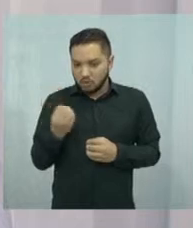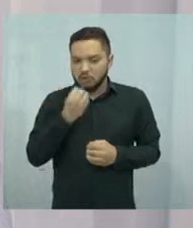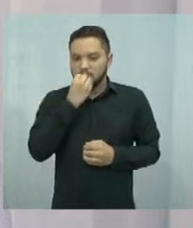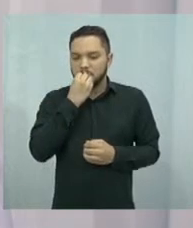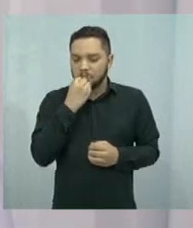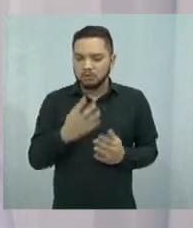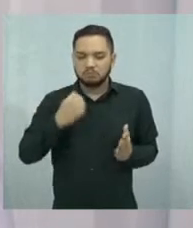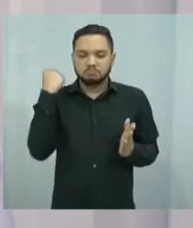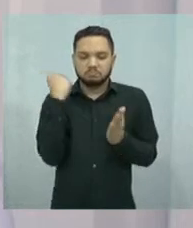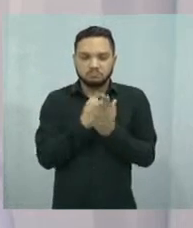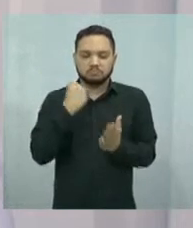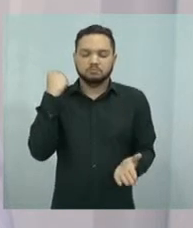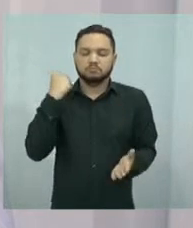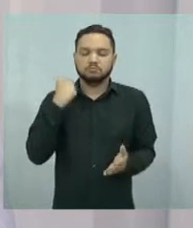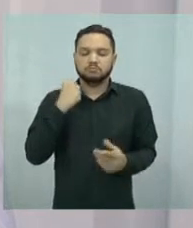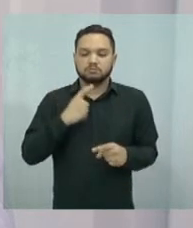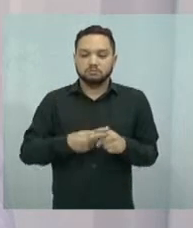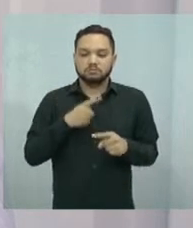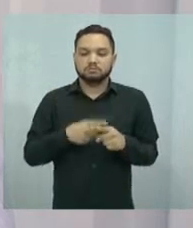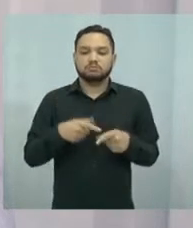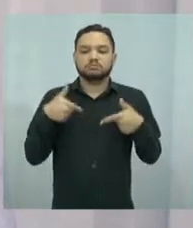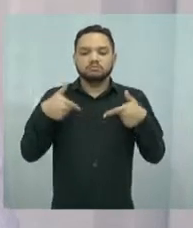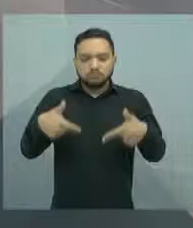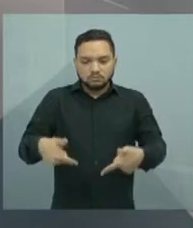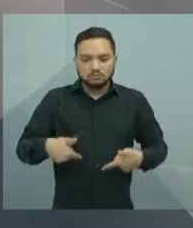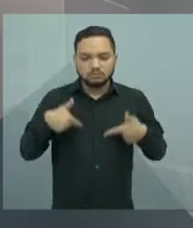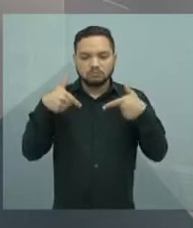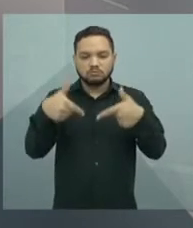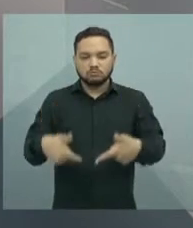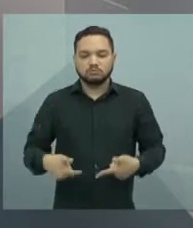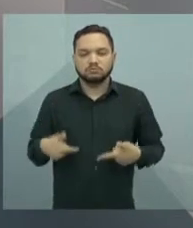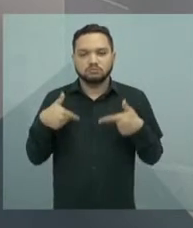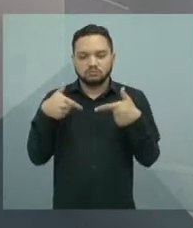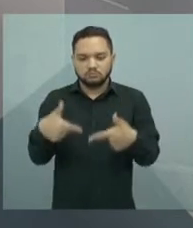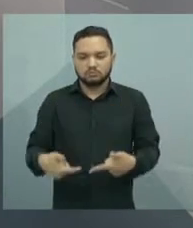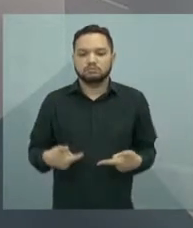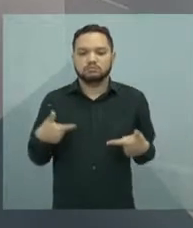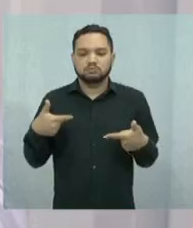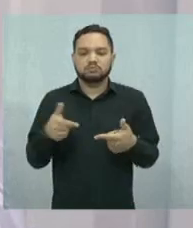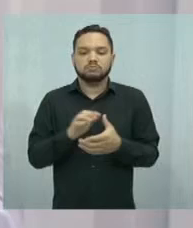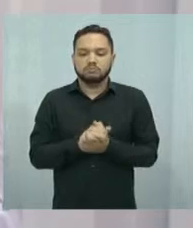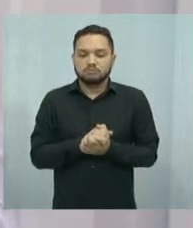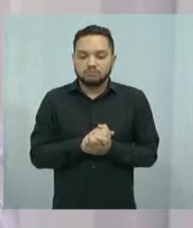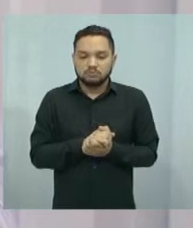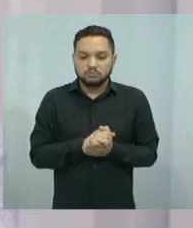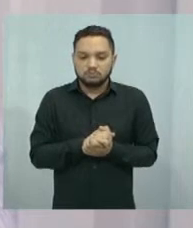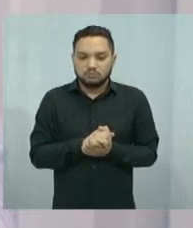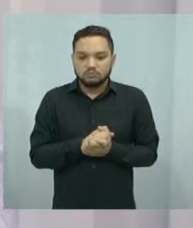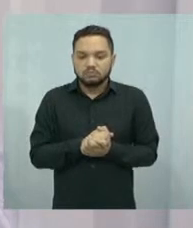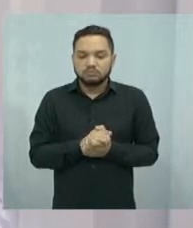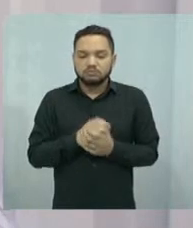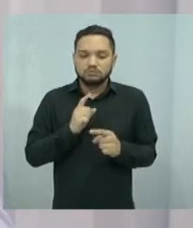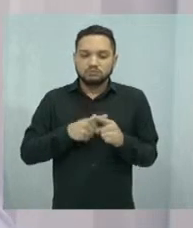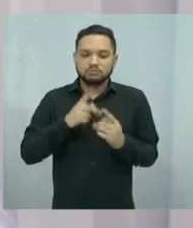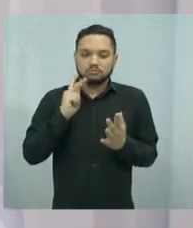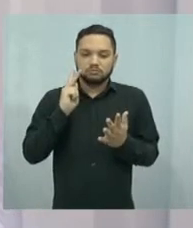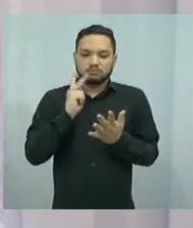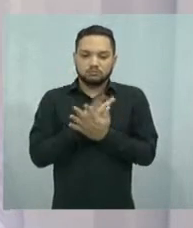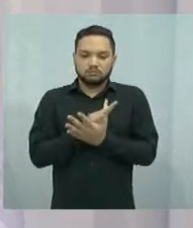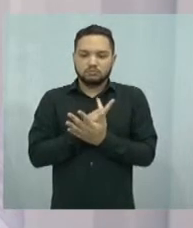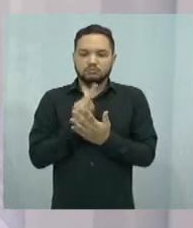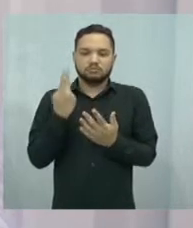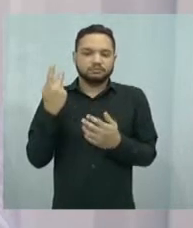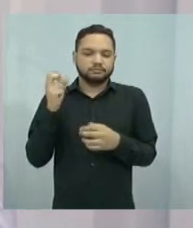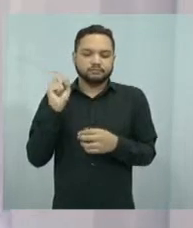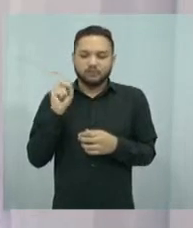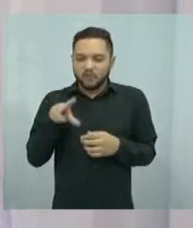nacional pela batalha e pelo enfrentamento na temática da febre amarela, da questão das